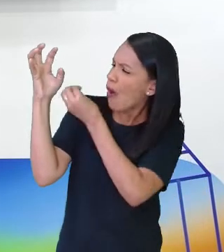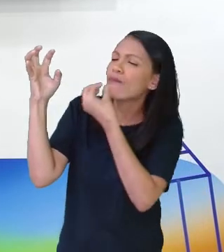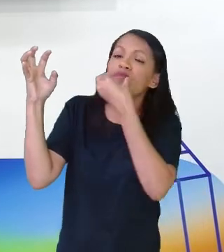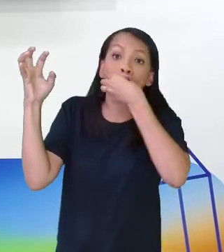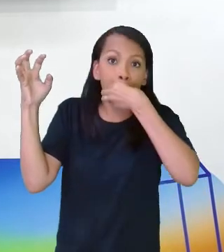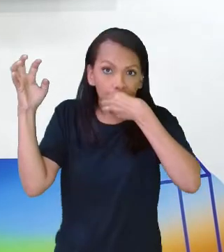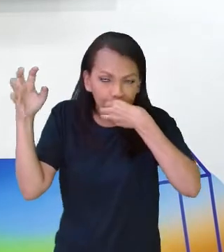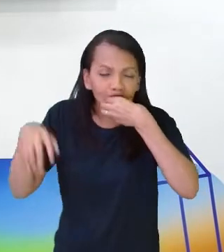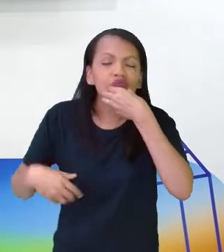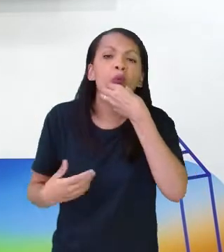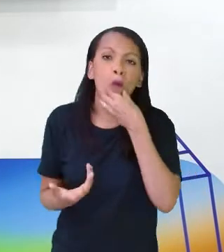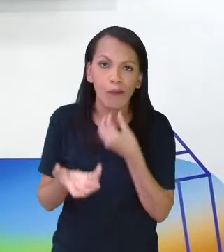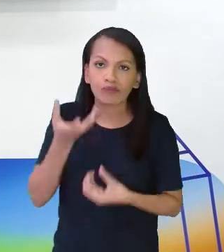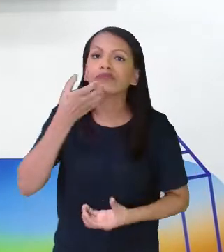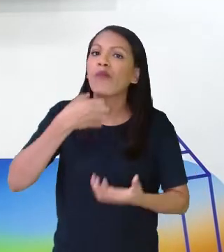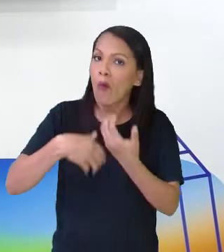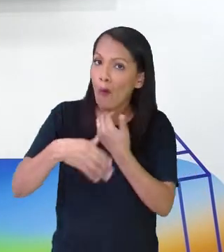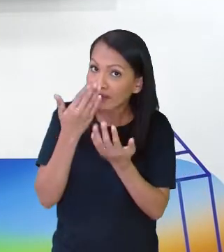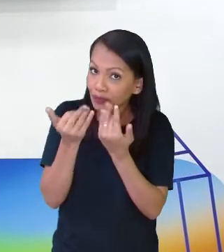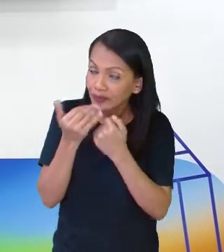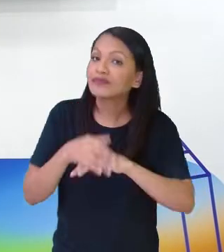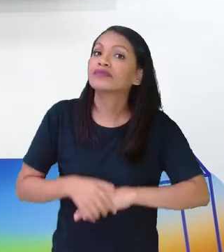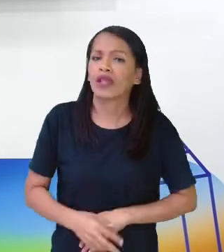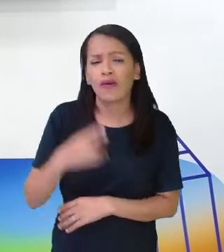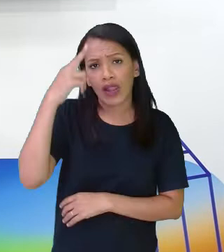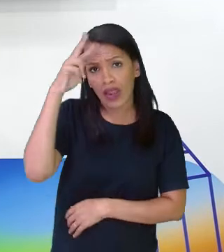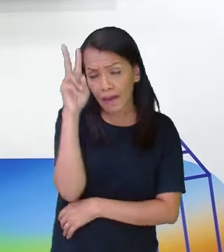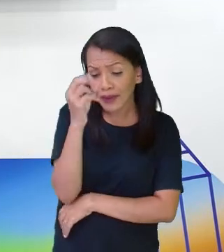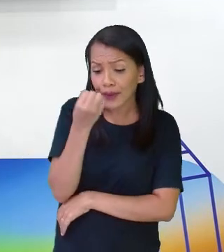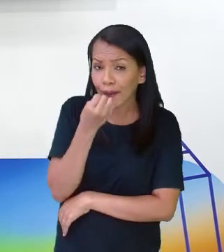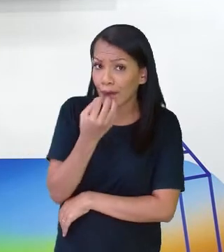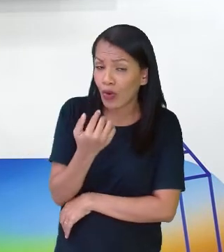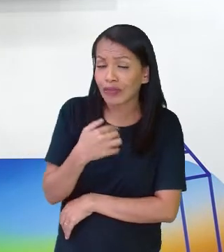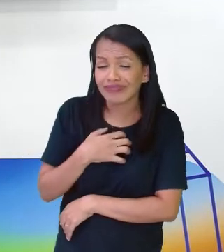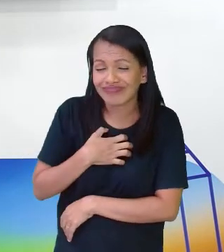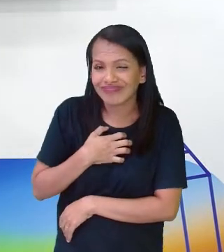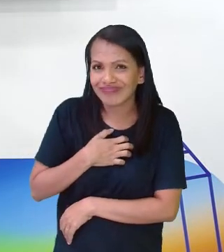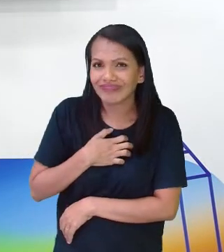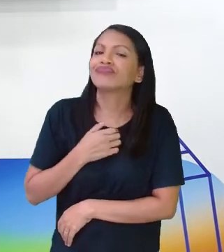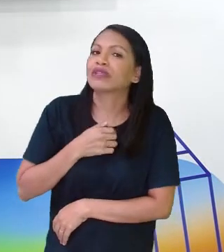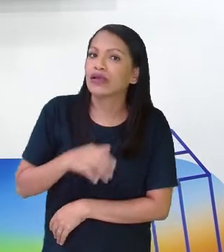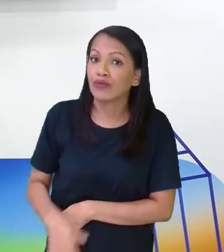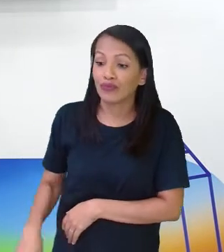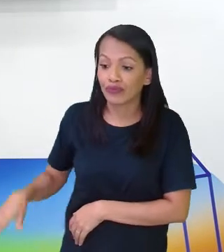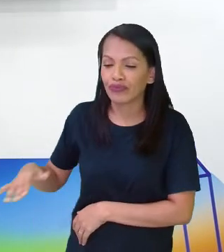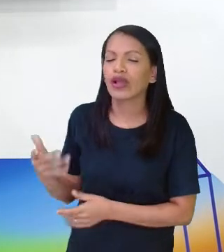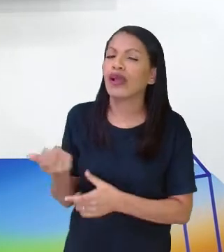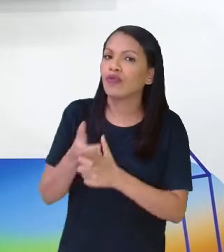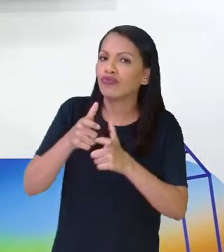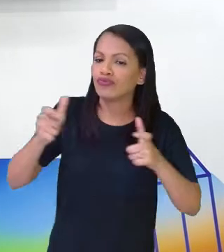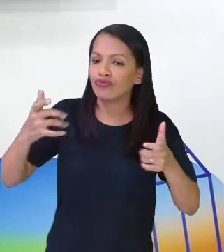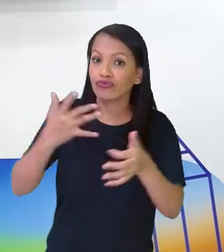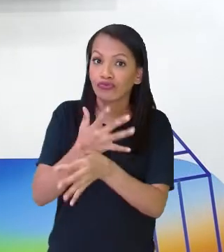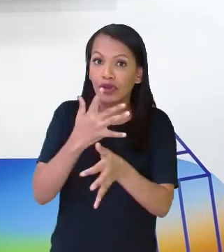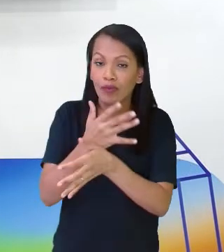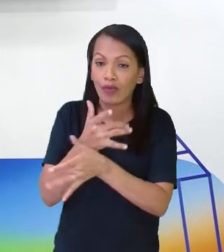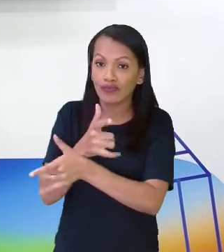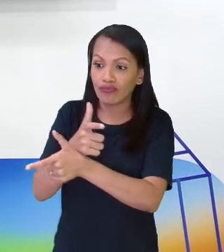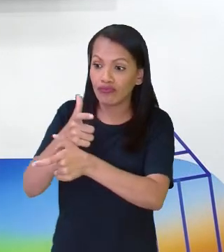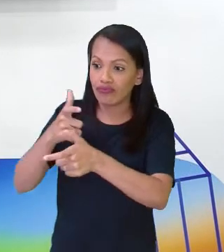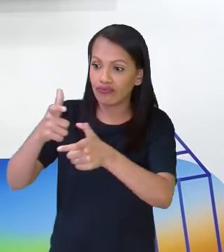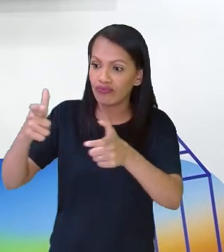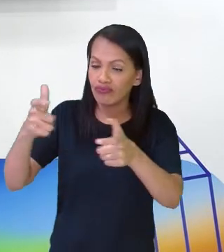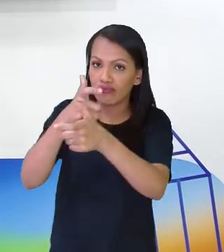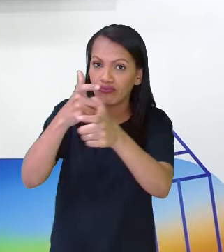gente descascava e consumia a manga. Então, uma lembrança boa. Hoje, o crescimento das cidades, o crescimento dos bairros, a